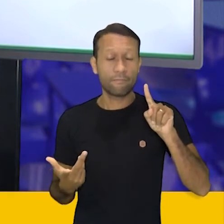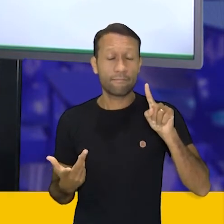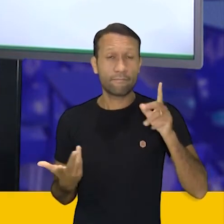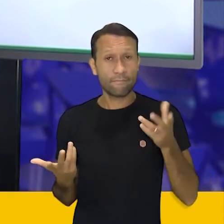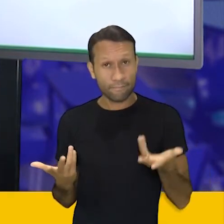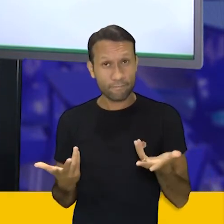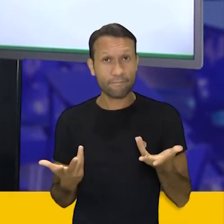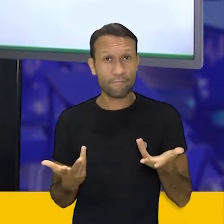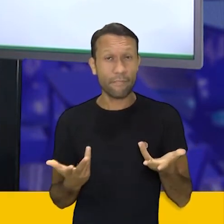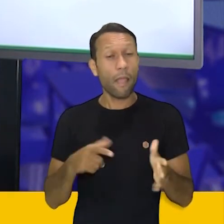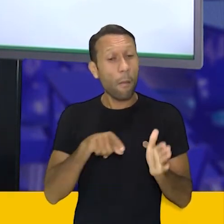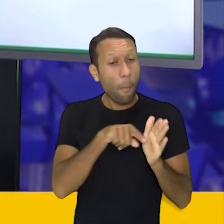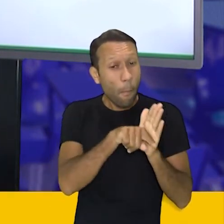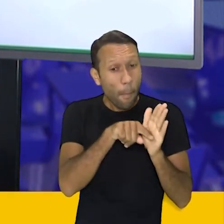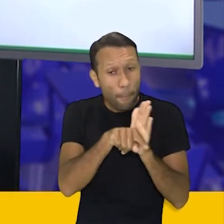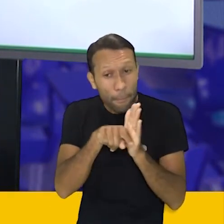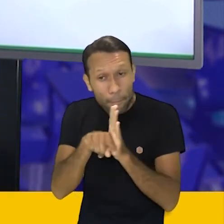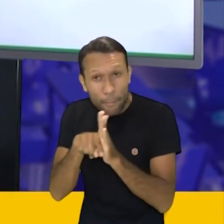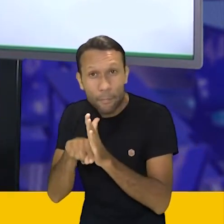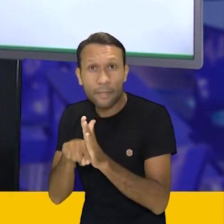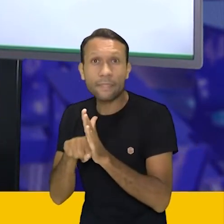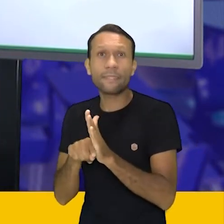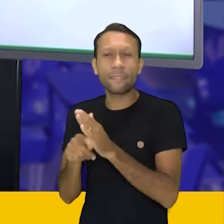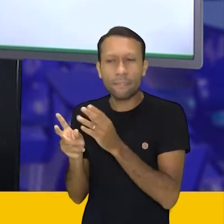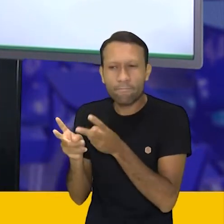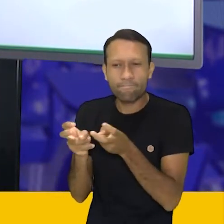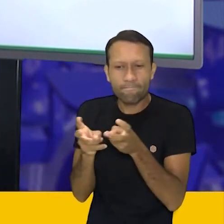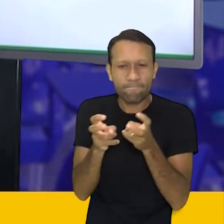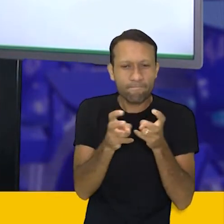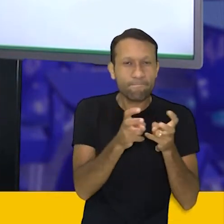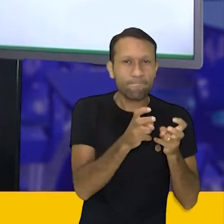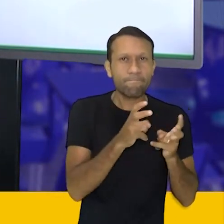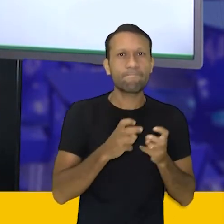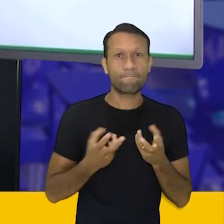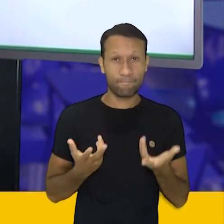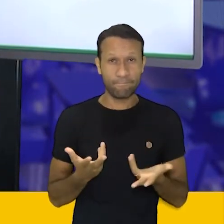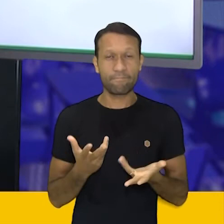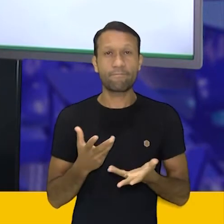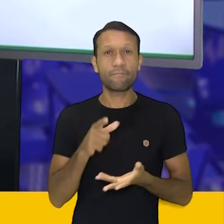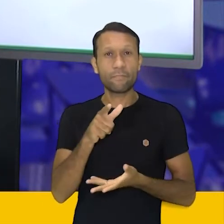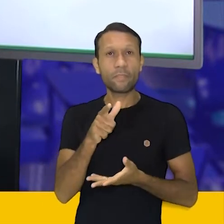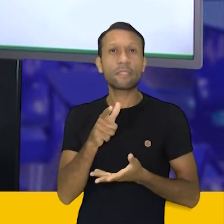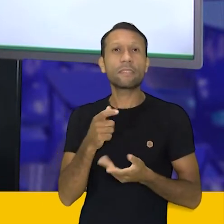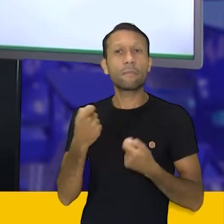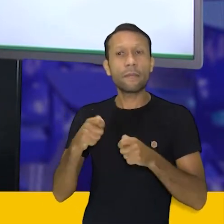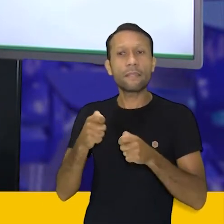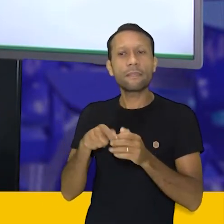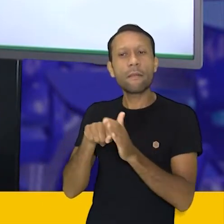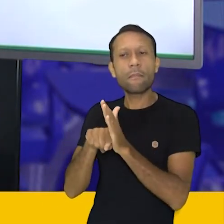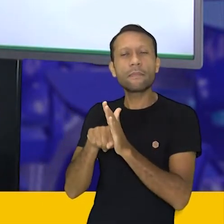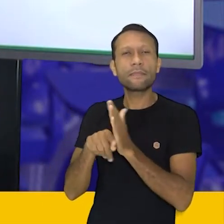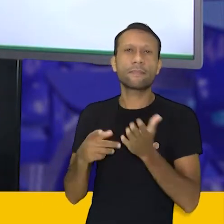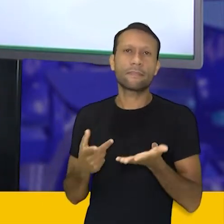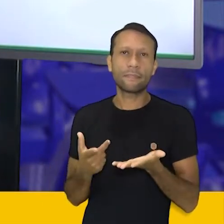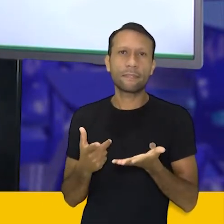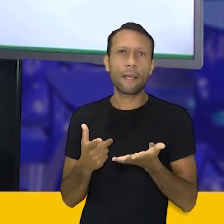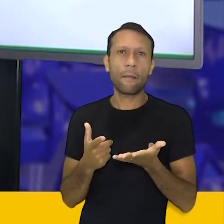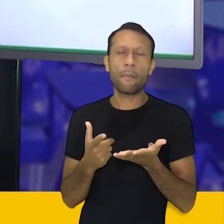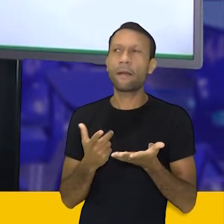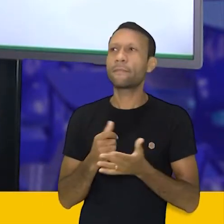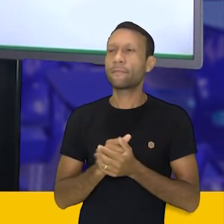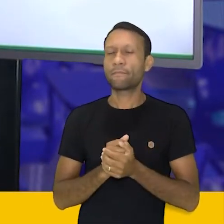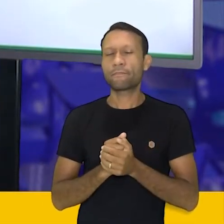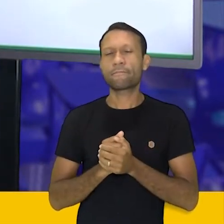cidade? Então, também uma linha de pesquisa, né? São caminhos que vocês deverão